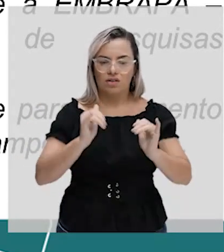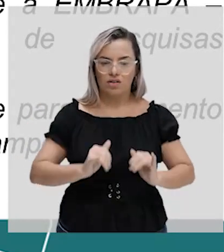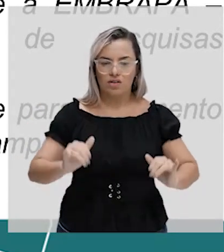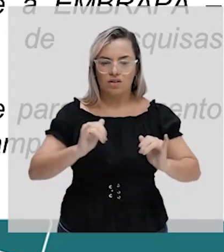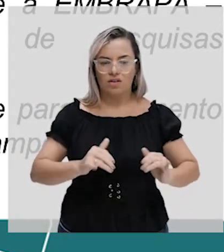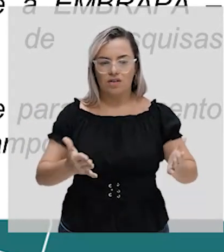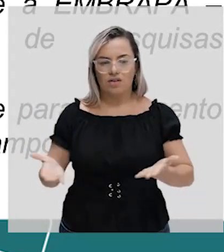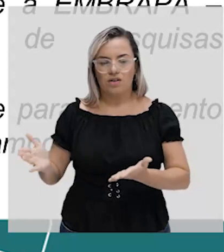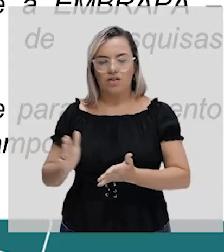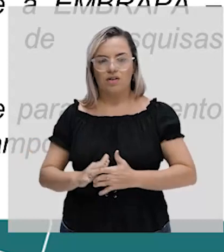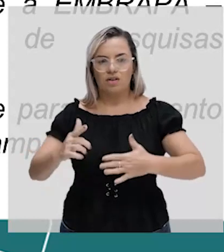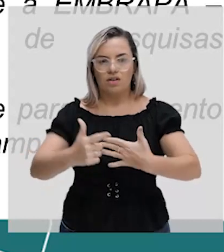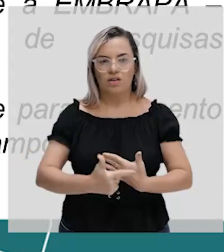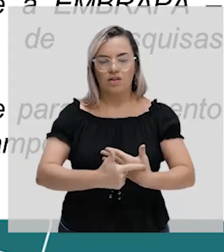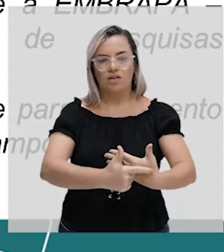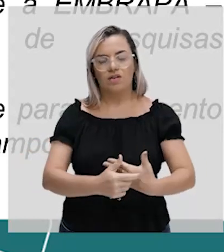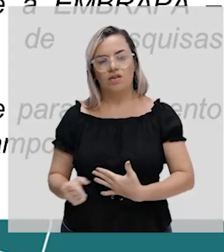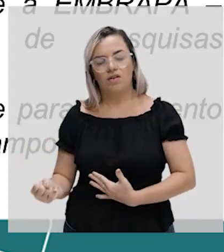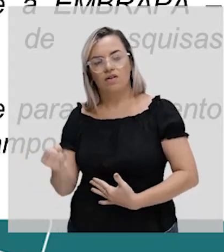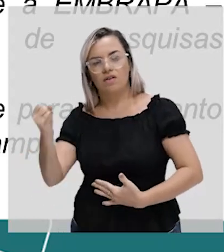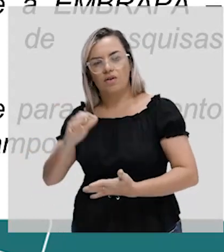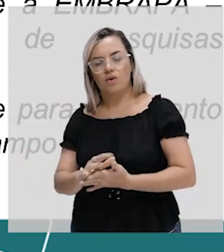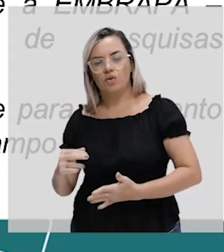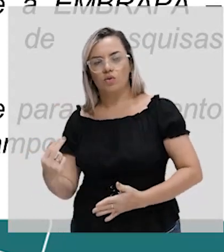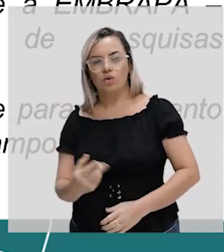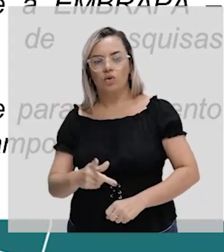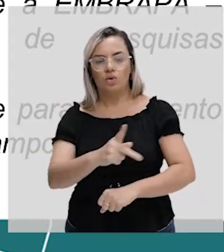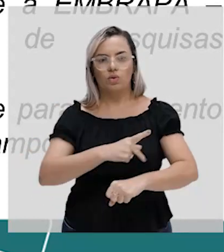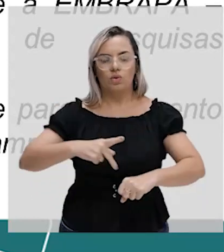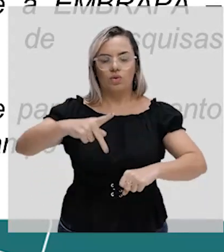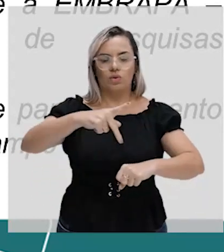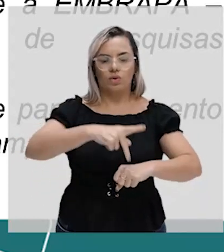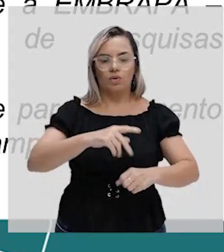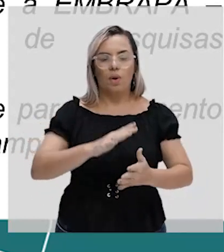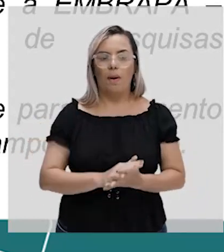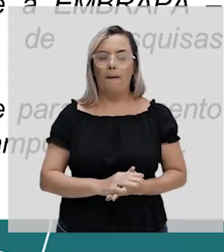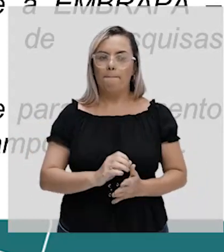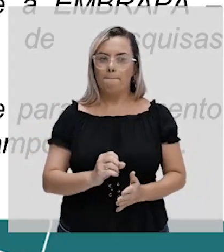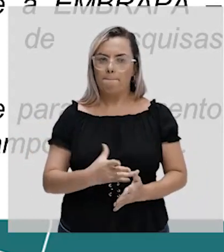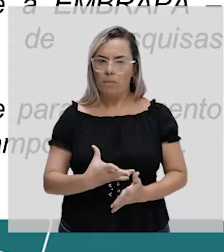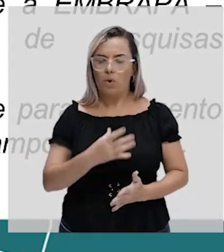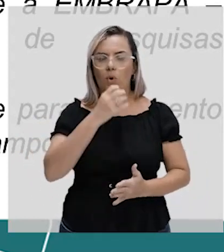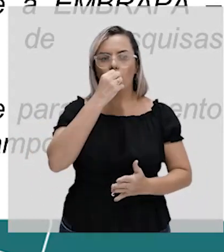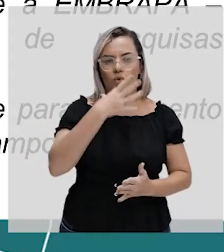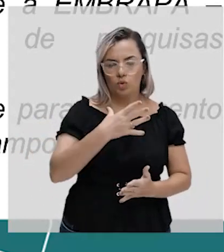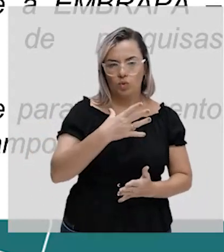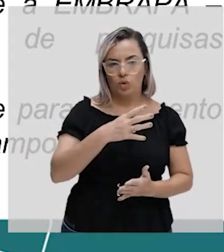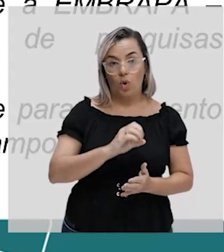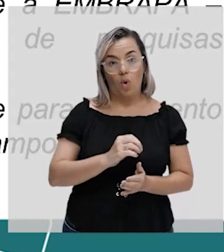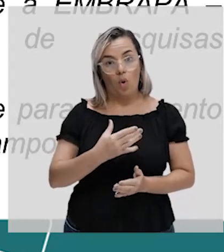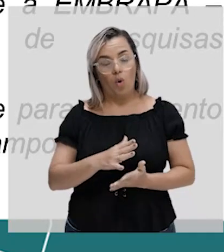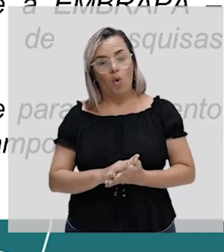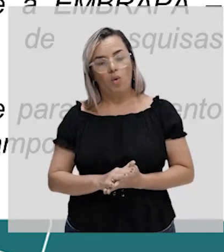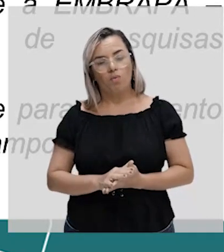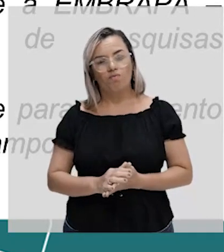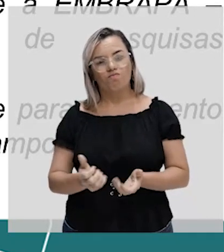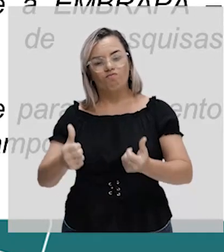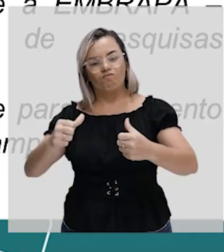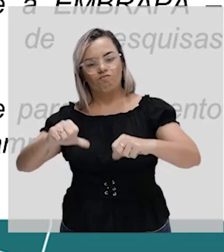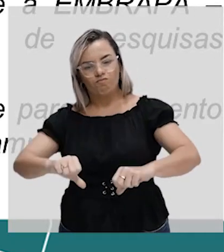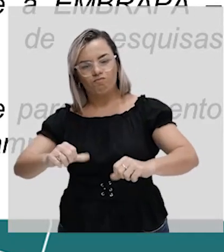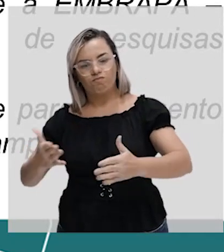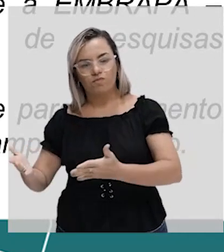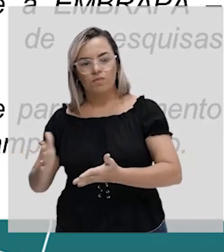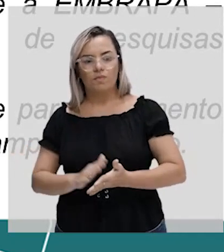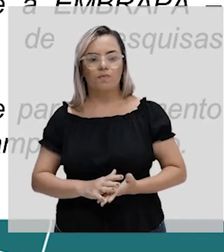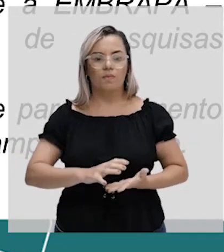ter um papel muito importante no nosso país. De ponto positivo, mas também de ponto negativo, tá certo? Revolução